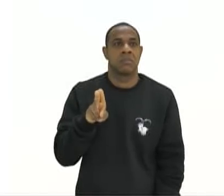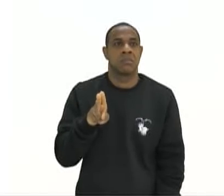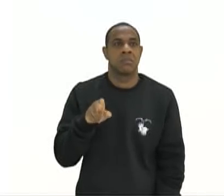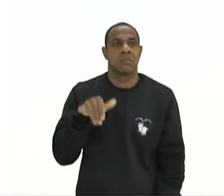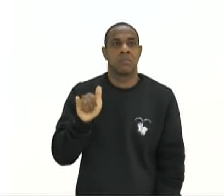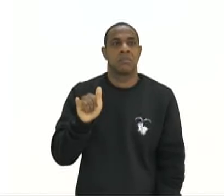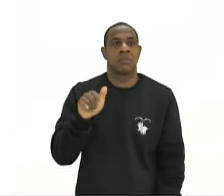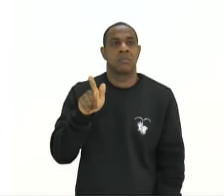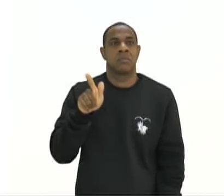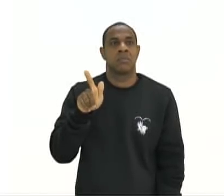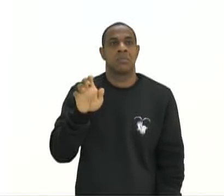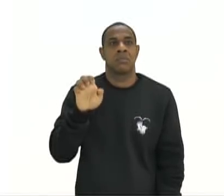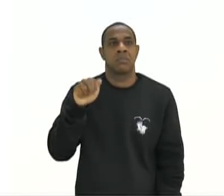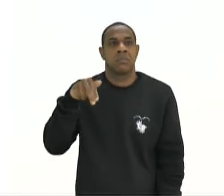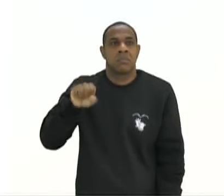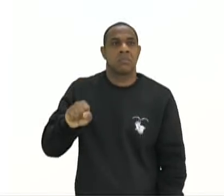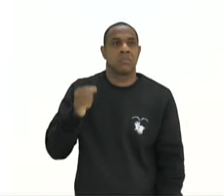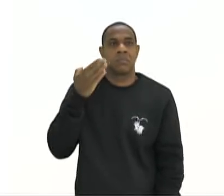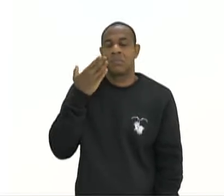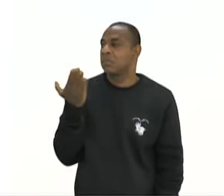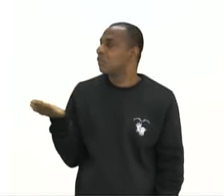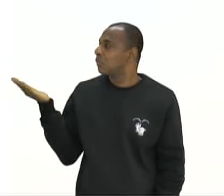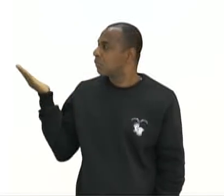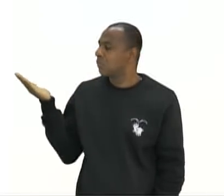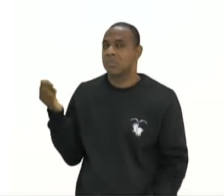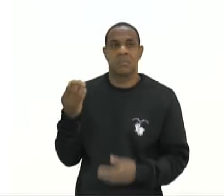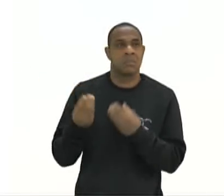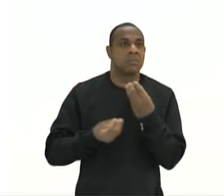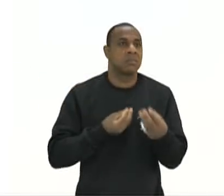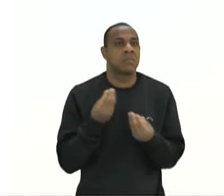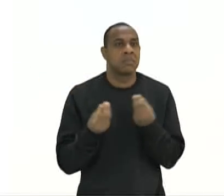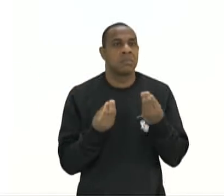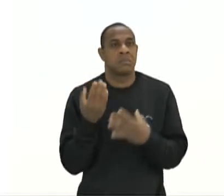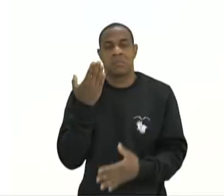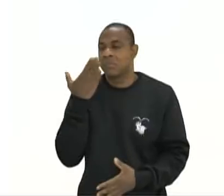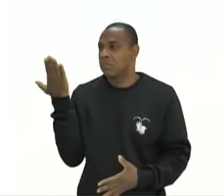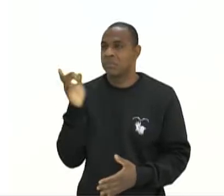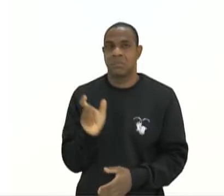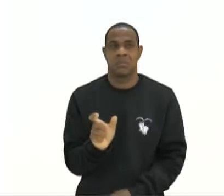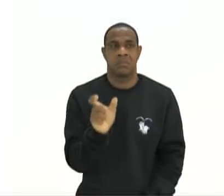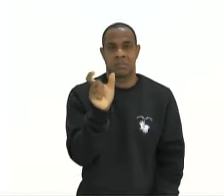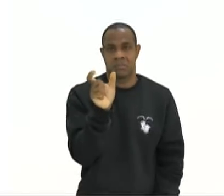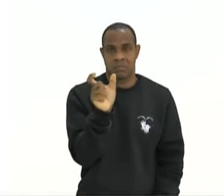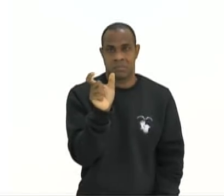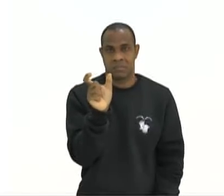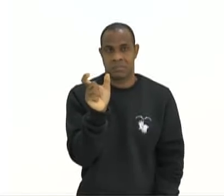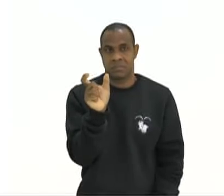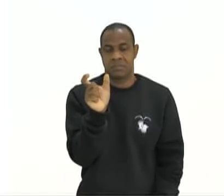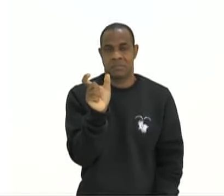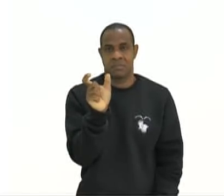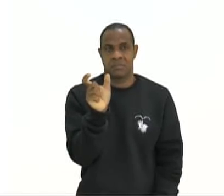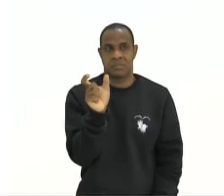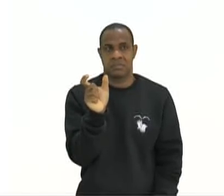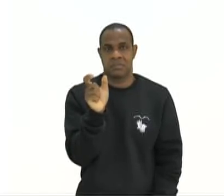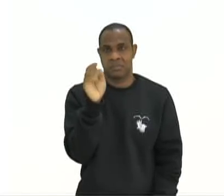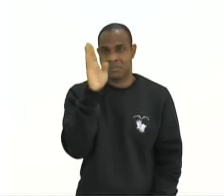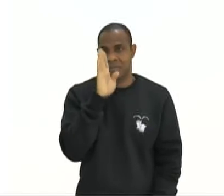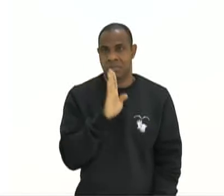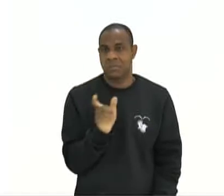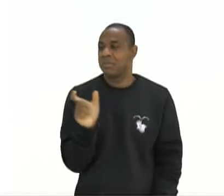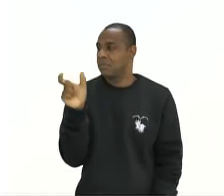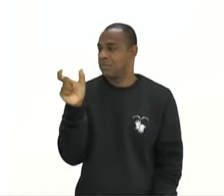denominação ali de Christian Huygens, que ele é holandês. Então a forma que eu vou estar verbalizando para vocês vai ser de uma maneira mais abrasileirada, vamos dizer